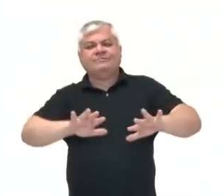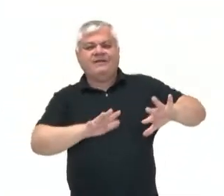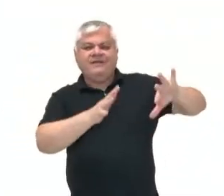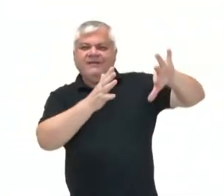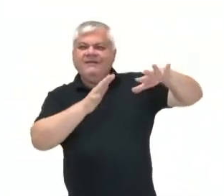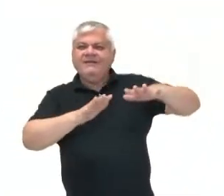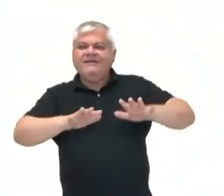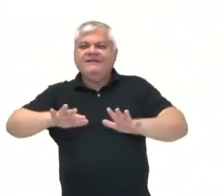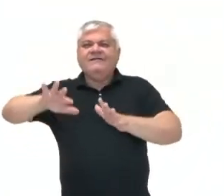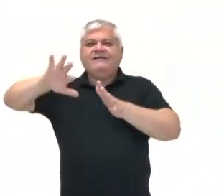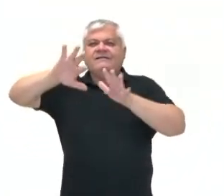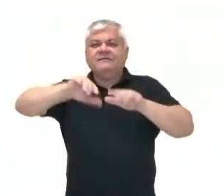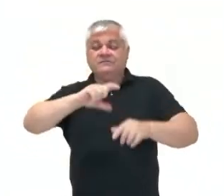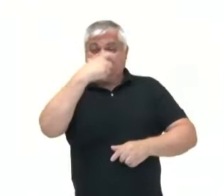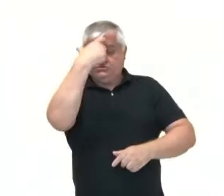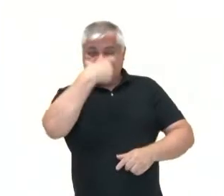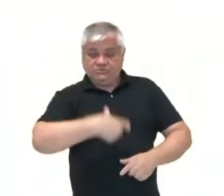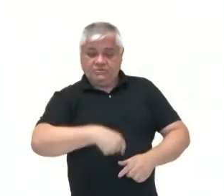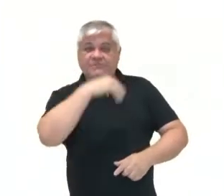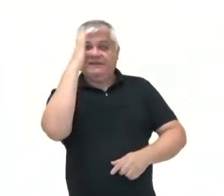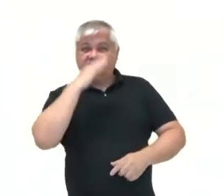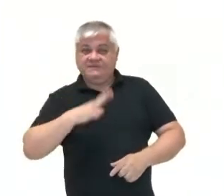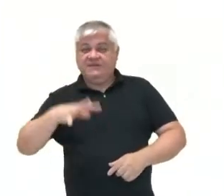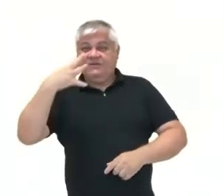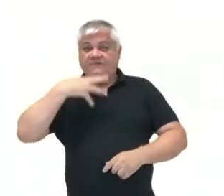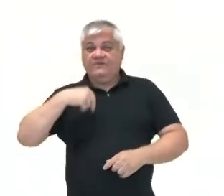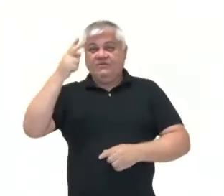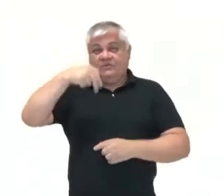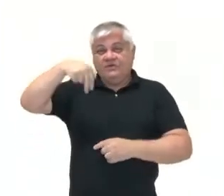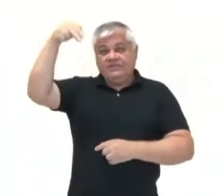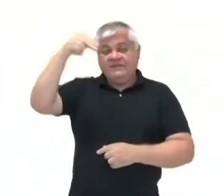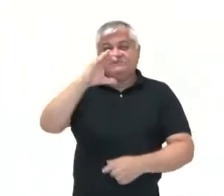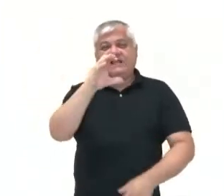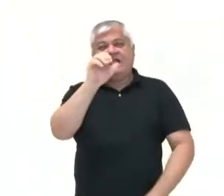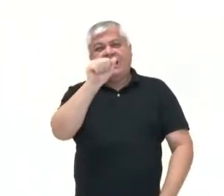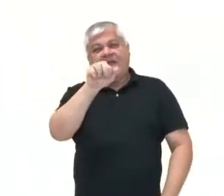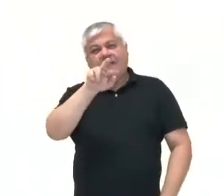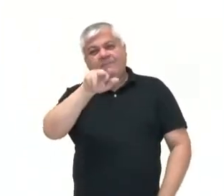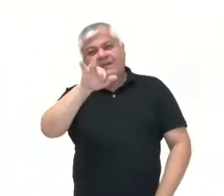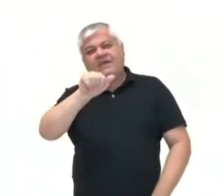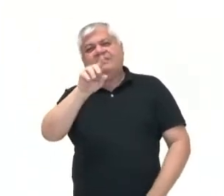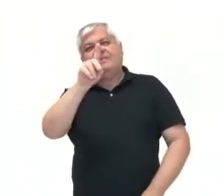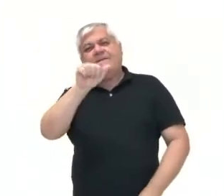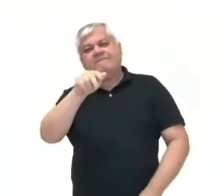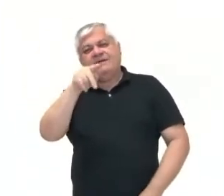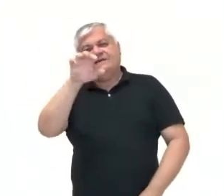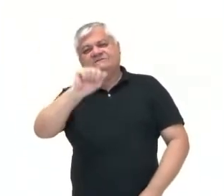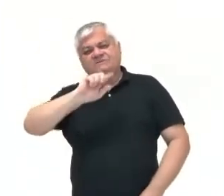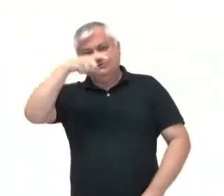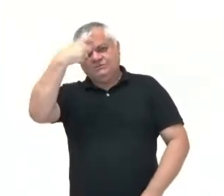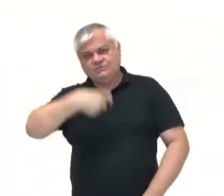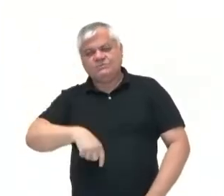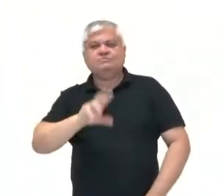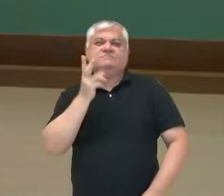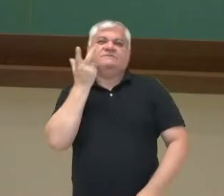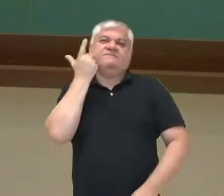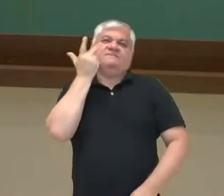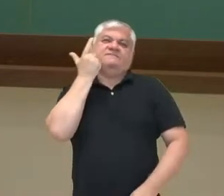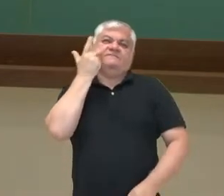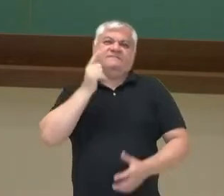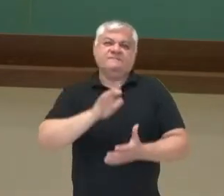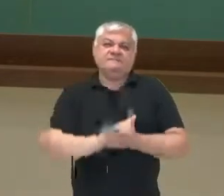cá. Eu sou brasileiro, fio do Nordeste, sou cabra da peste, sou do Ceará.